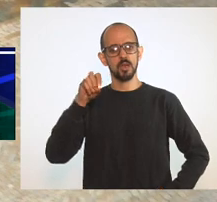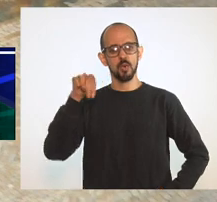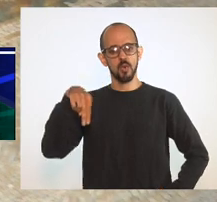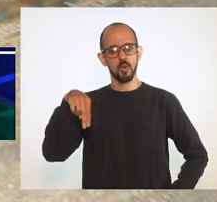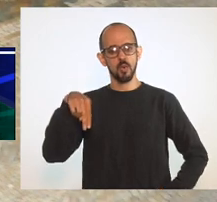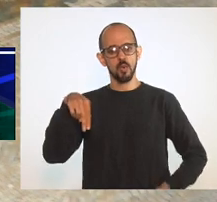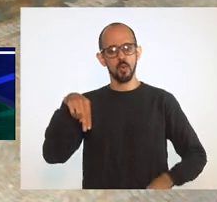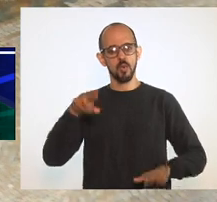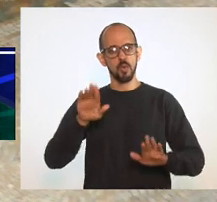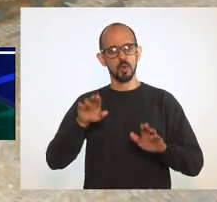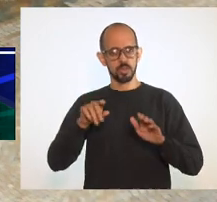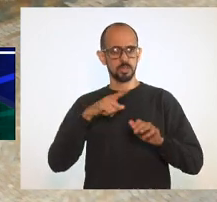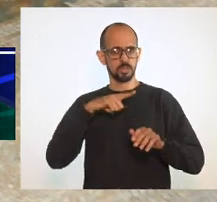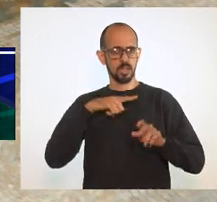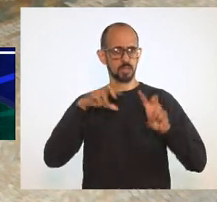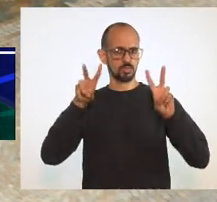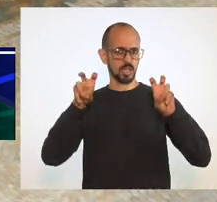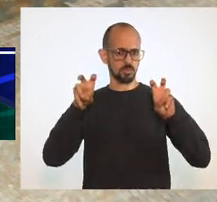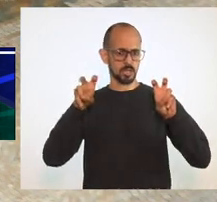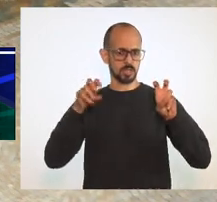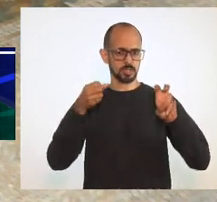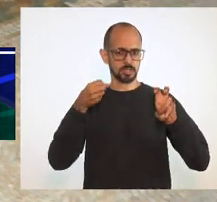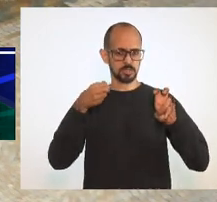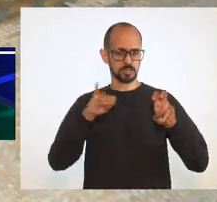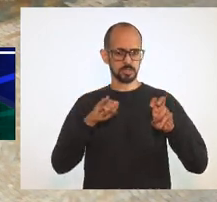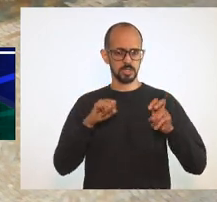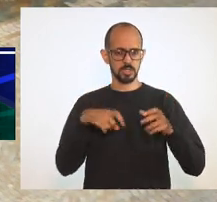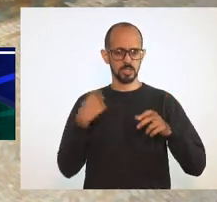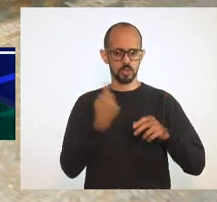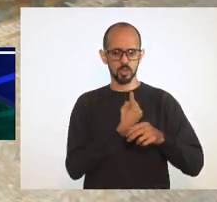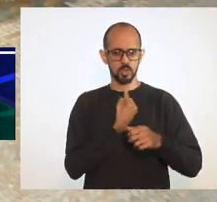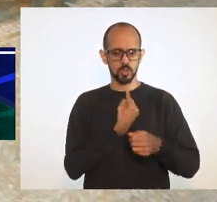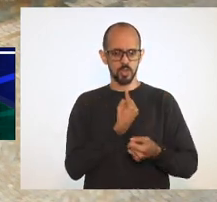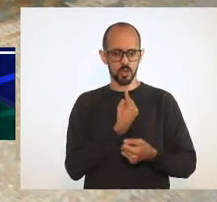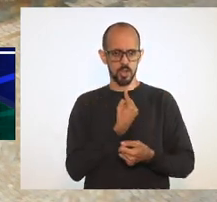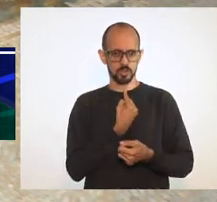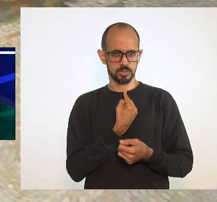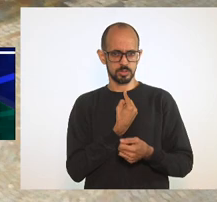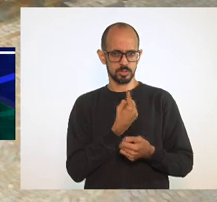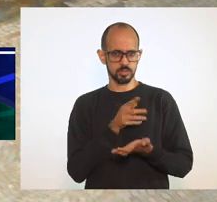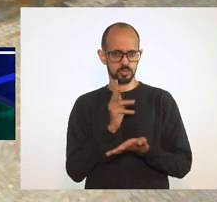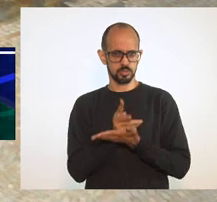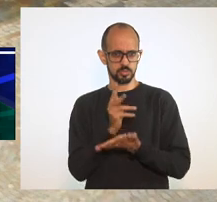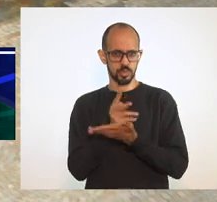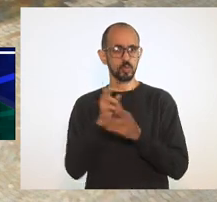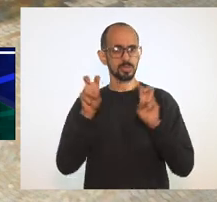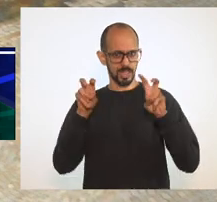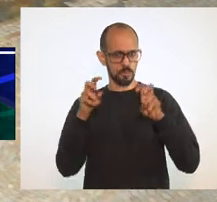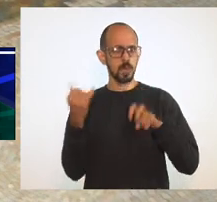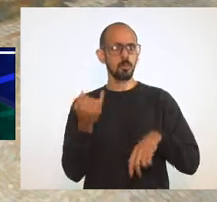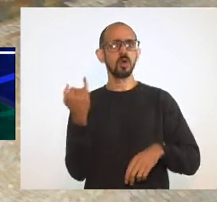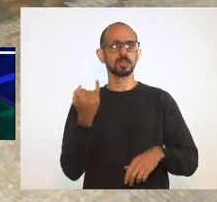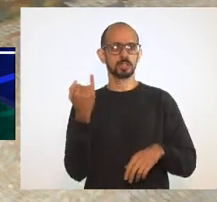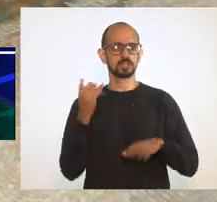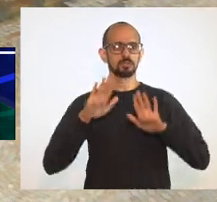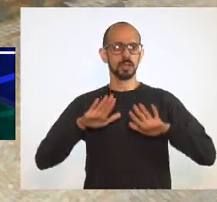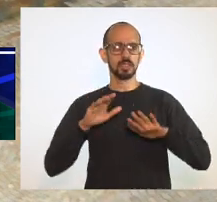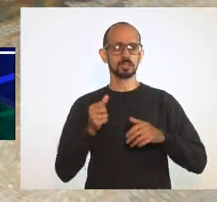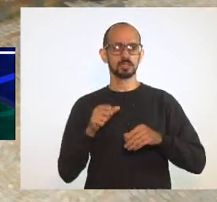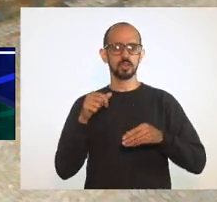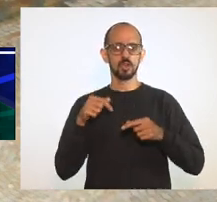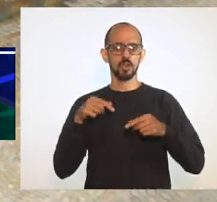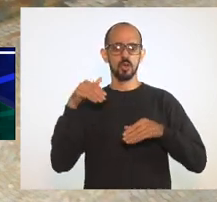presidente, o fato é que, se nós mantiver... O tema é fundamental, importantíssimo, mas o voto é